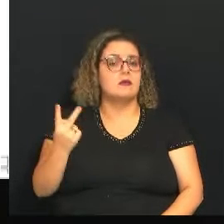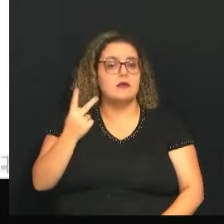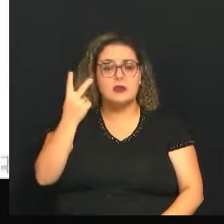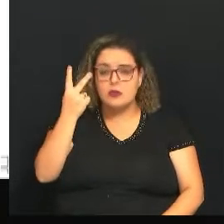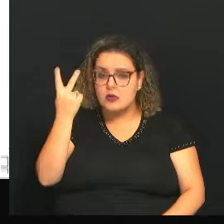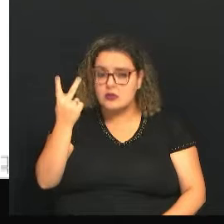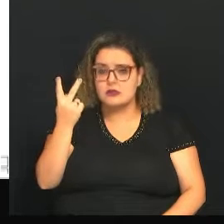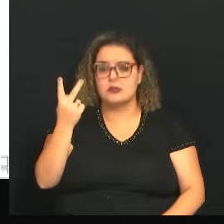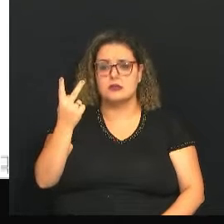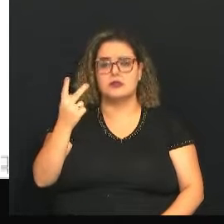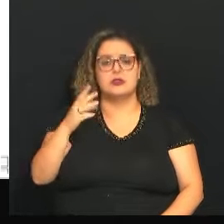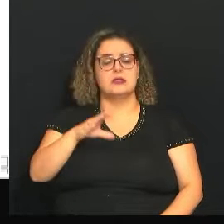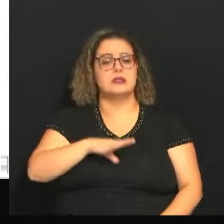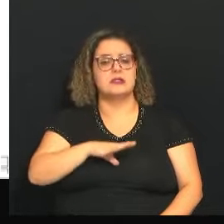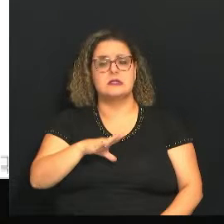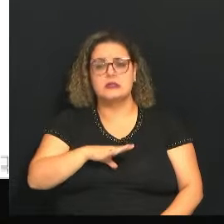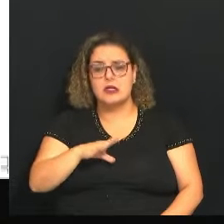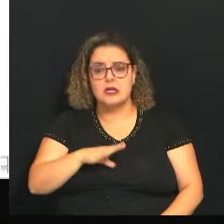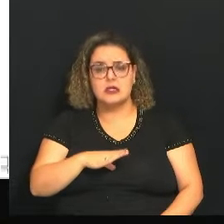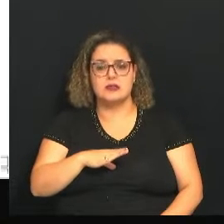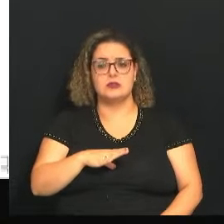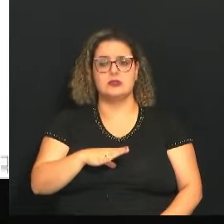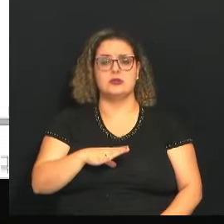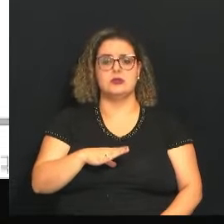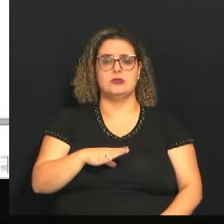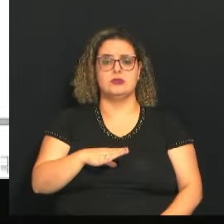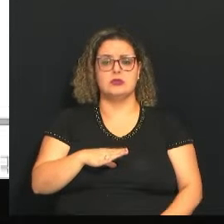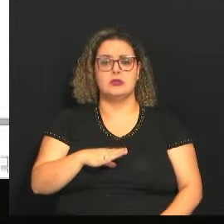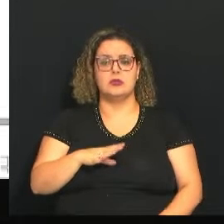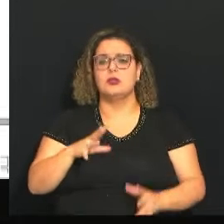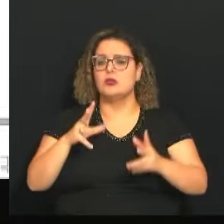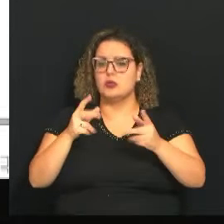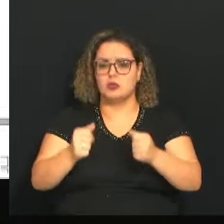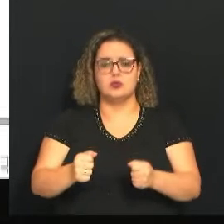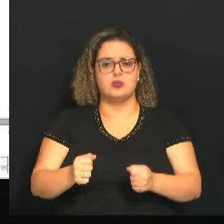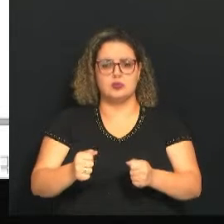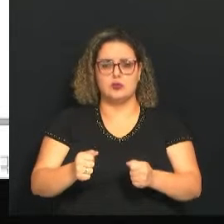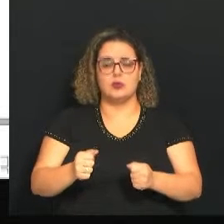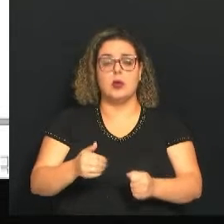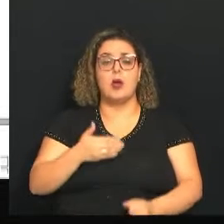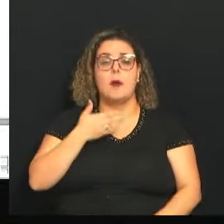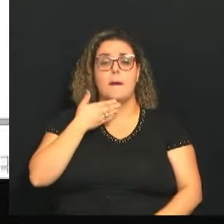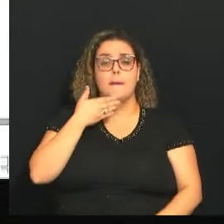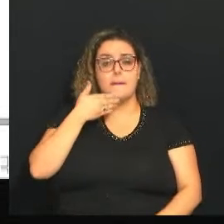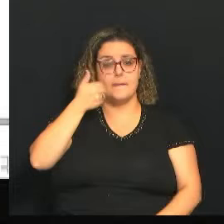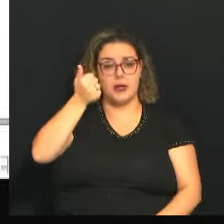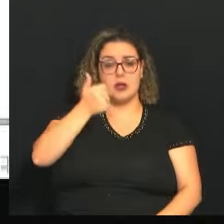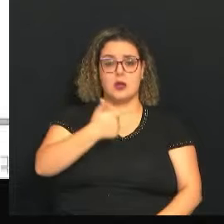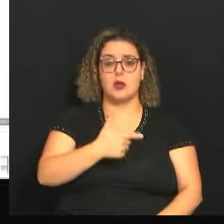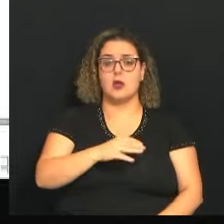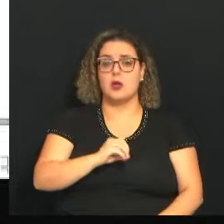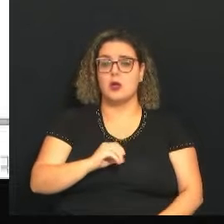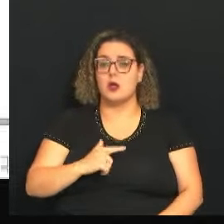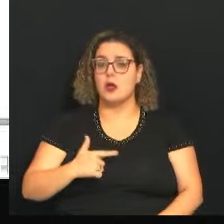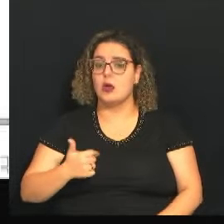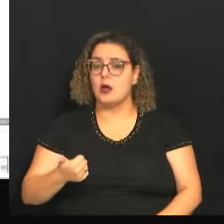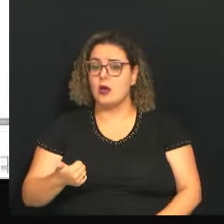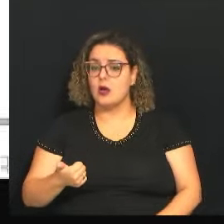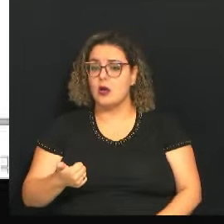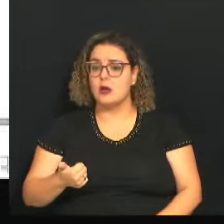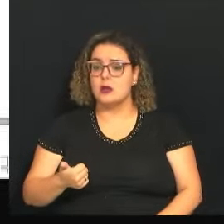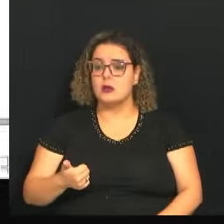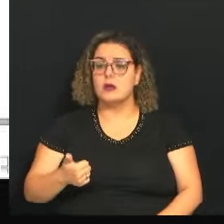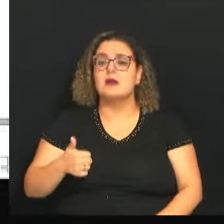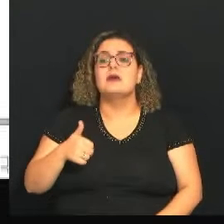grande, né, na cidade, e isso se reflete no ITBI. Tudo foi melhor em 2021 e deve ficar ainda